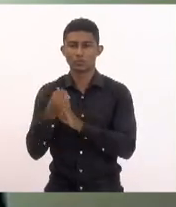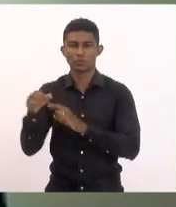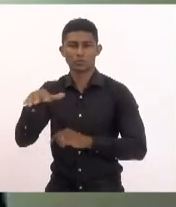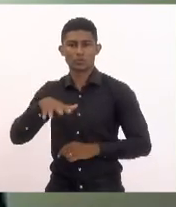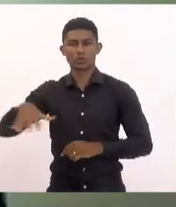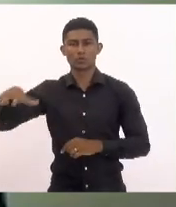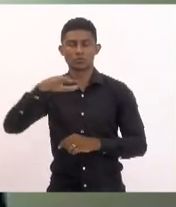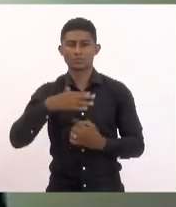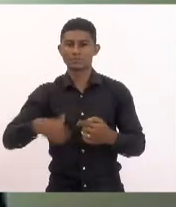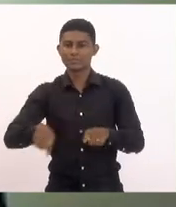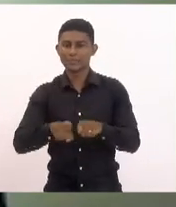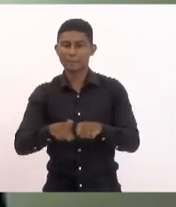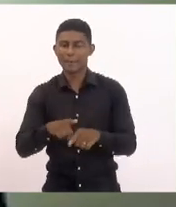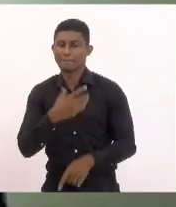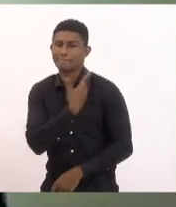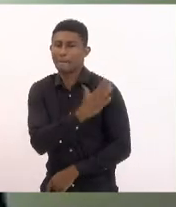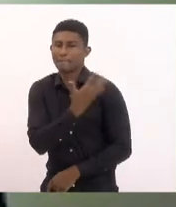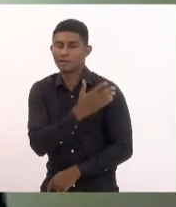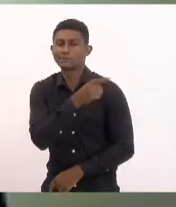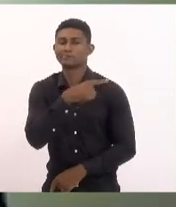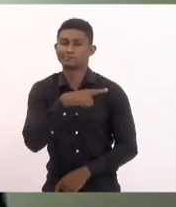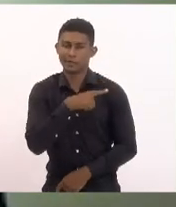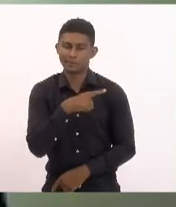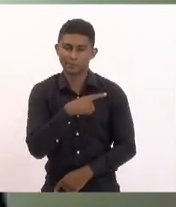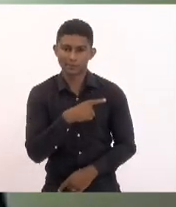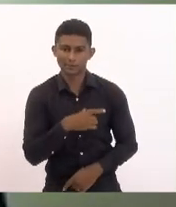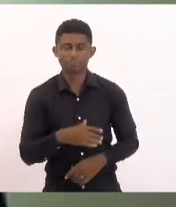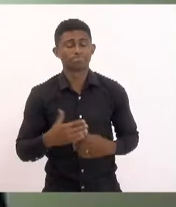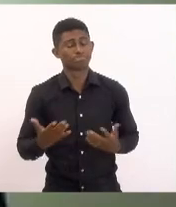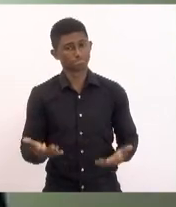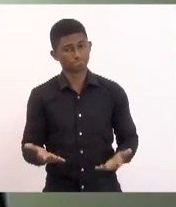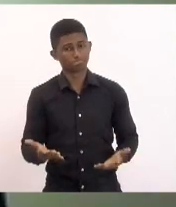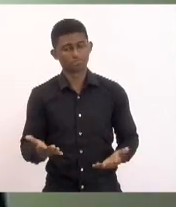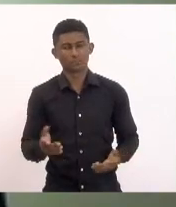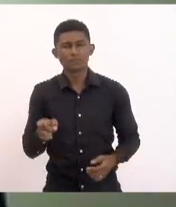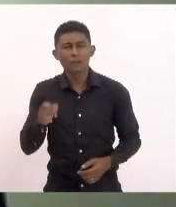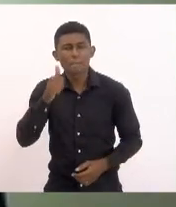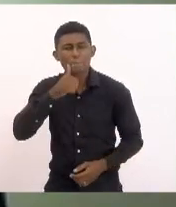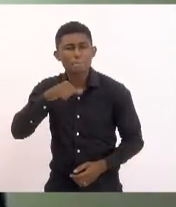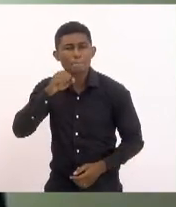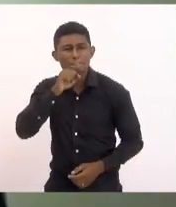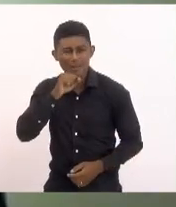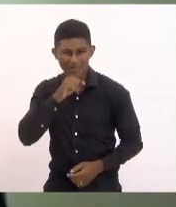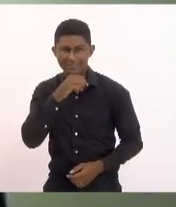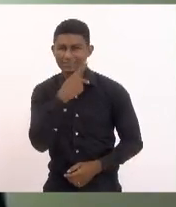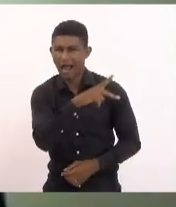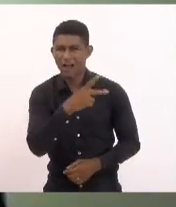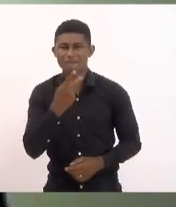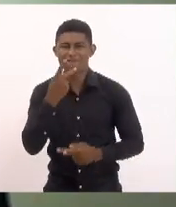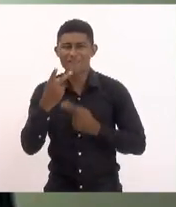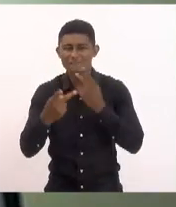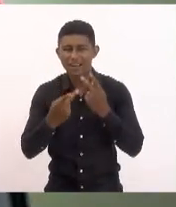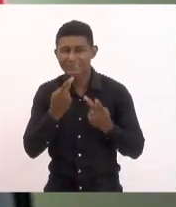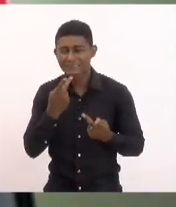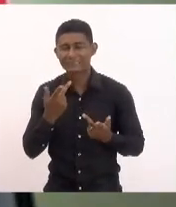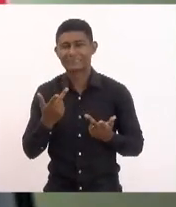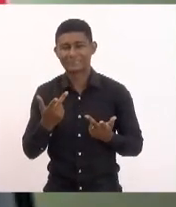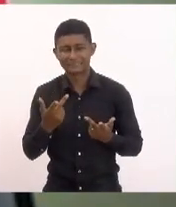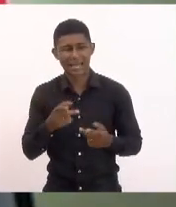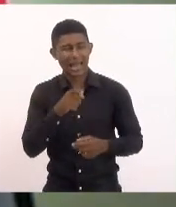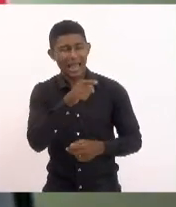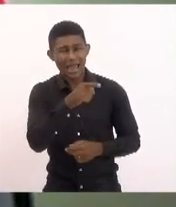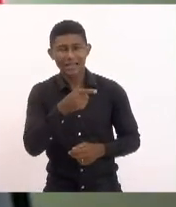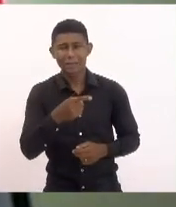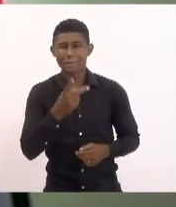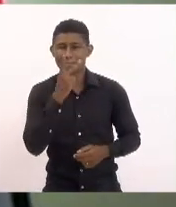indicadores de xenofobia. E pensando na fala dessa mãe tão sofrida, que vive um momento